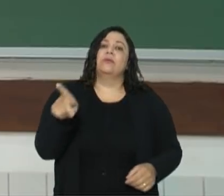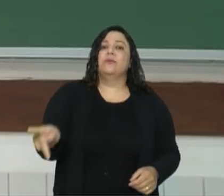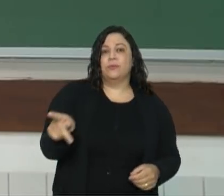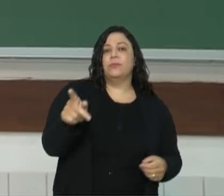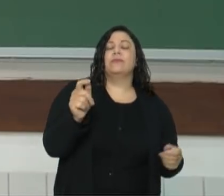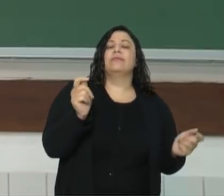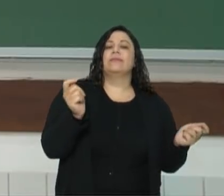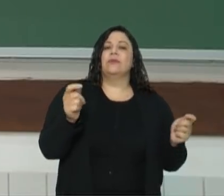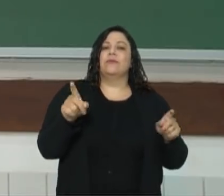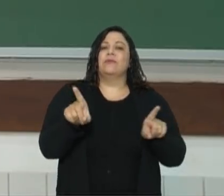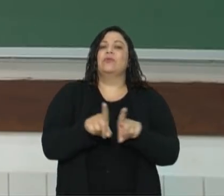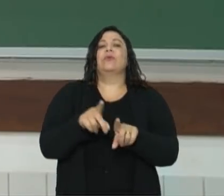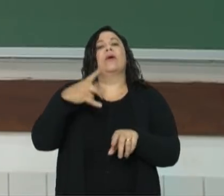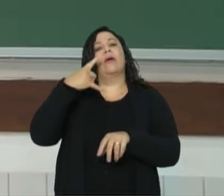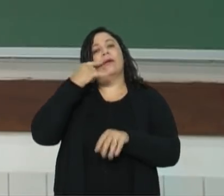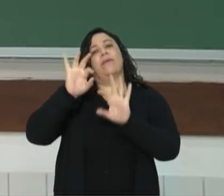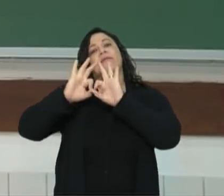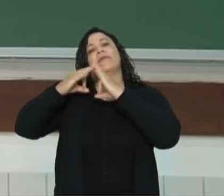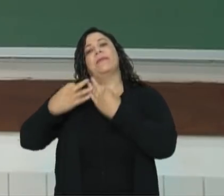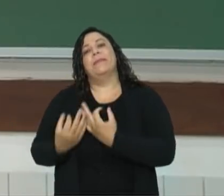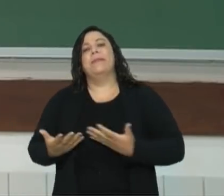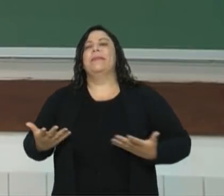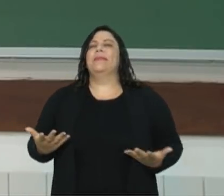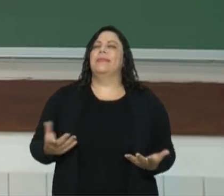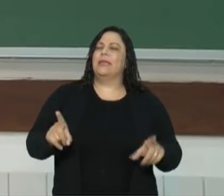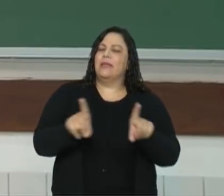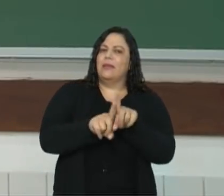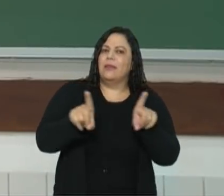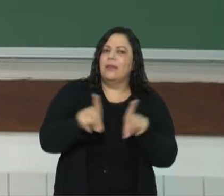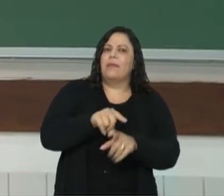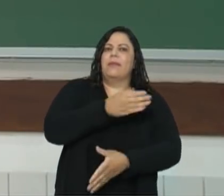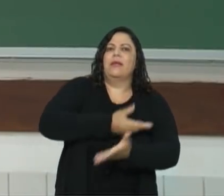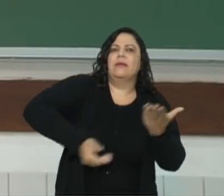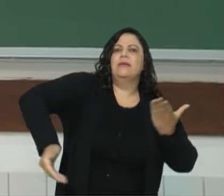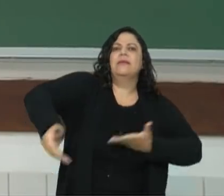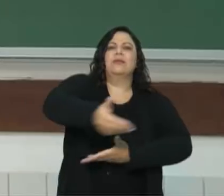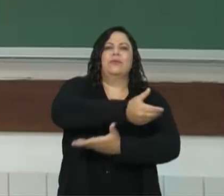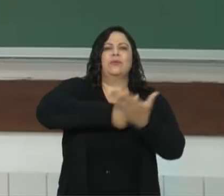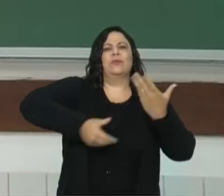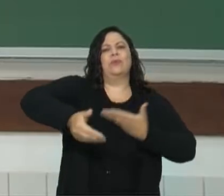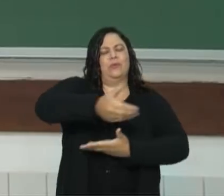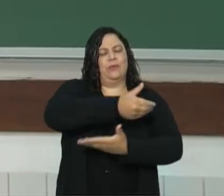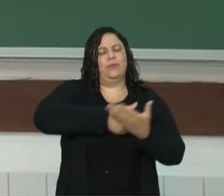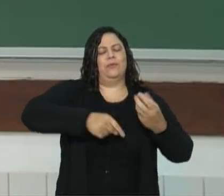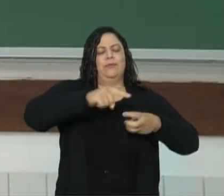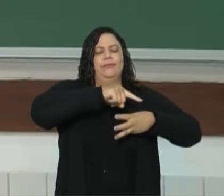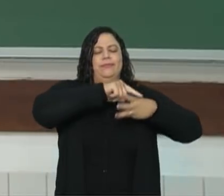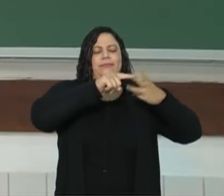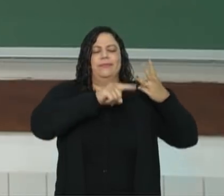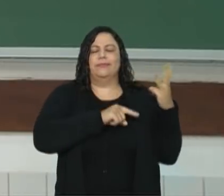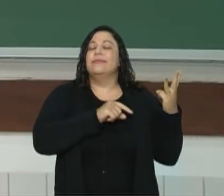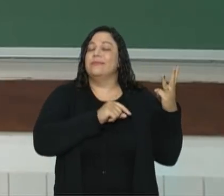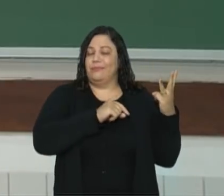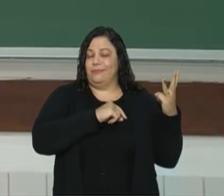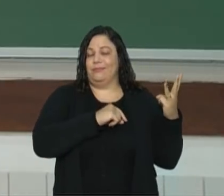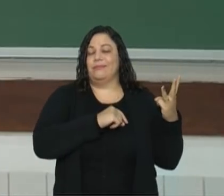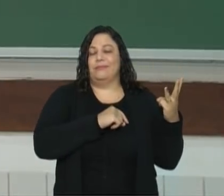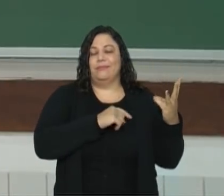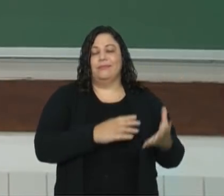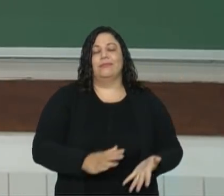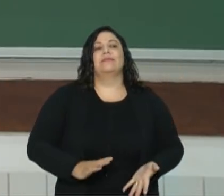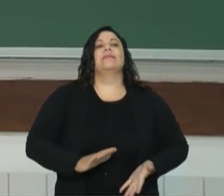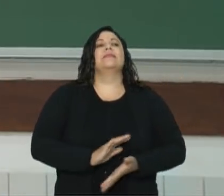professores e pais envolvidos, se a gente fosse pensar aí em pessoas, né? Então, três categorias de